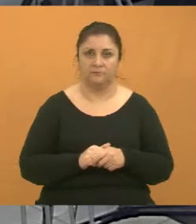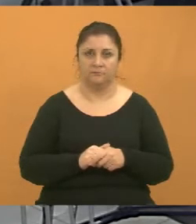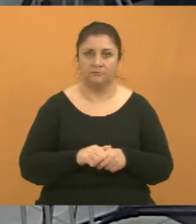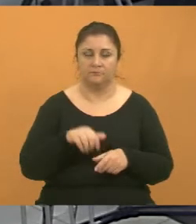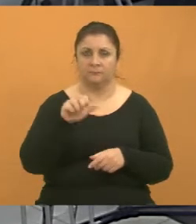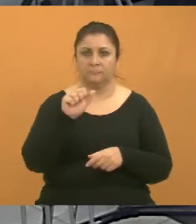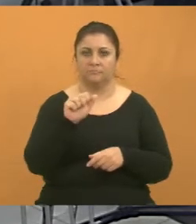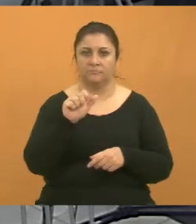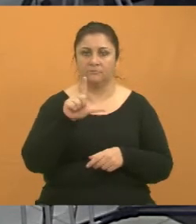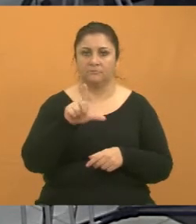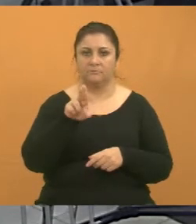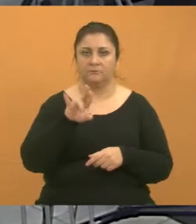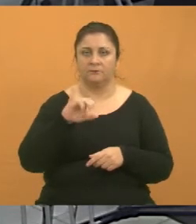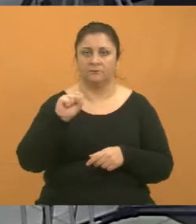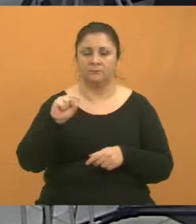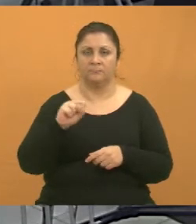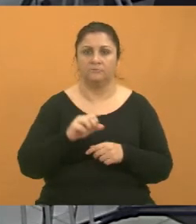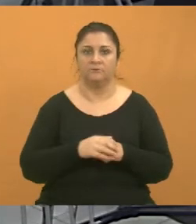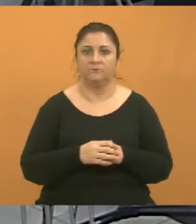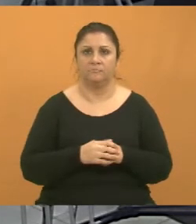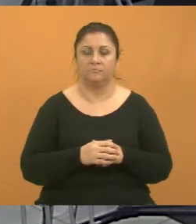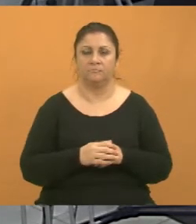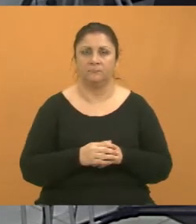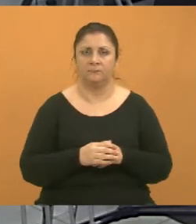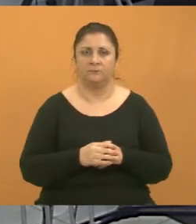Como vota, vereador Luiz Flávio?